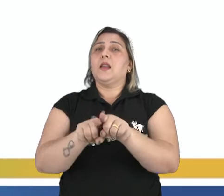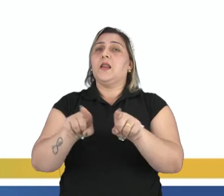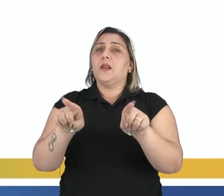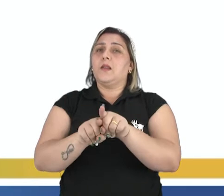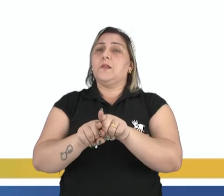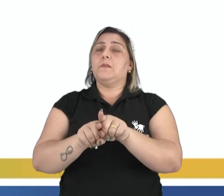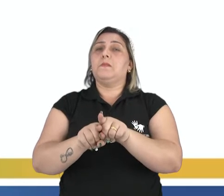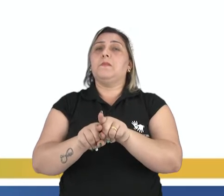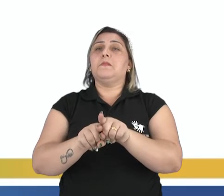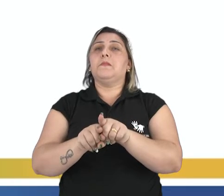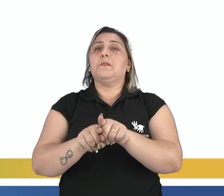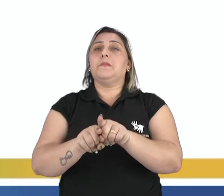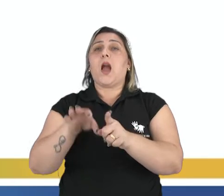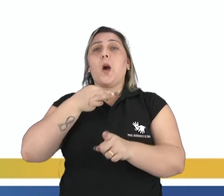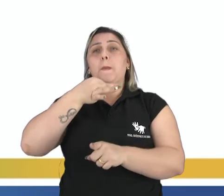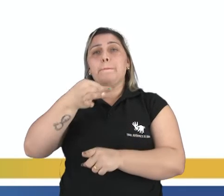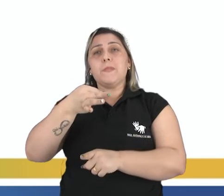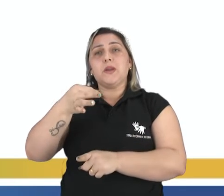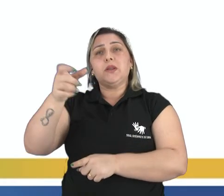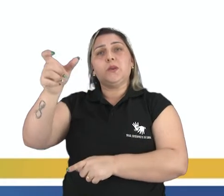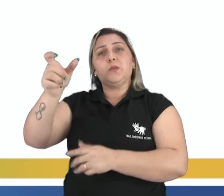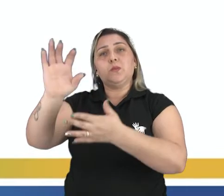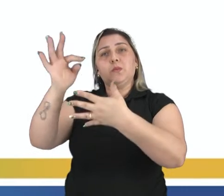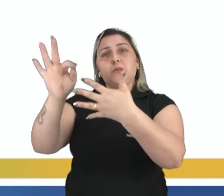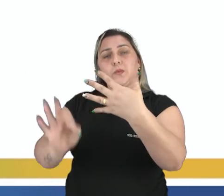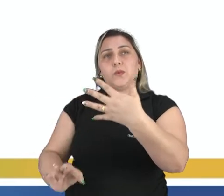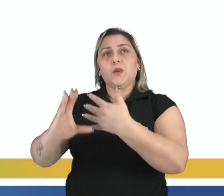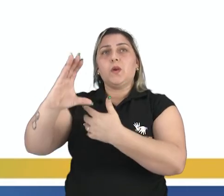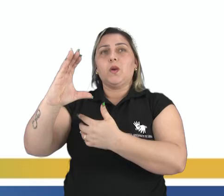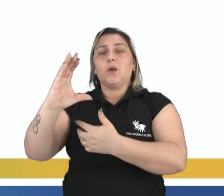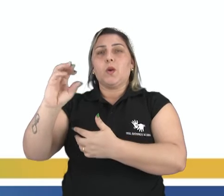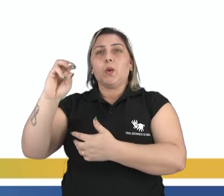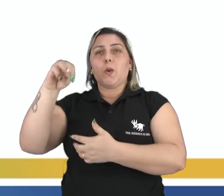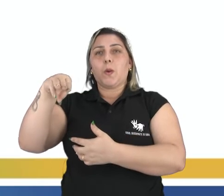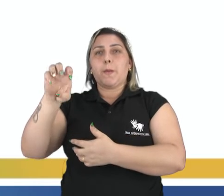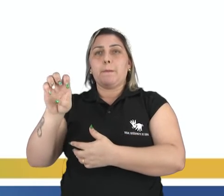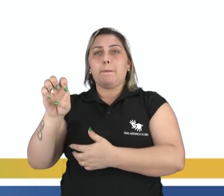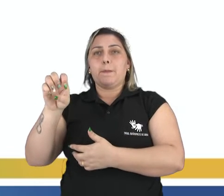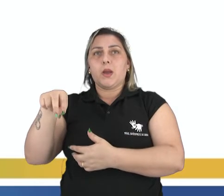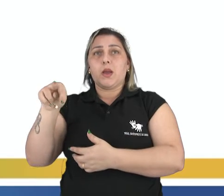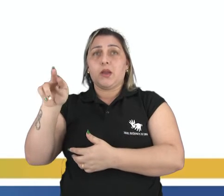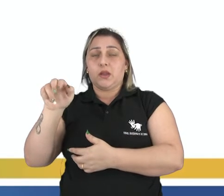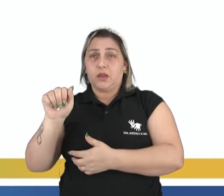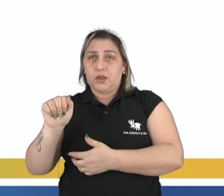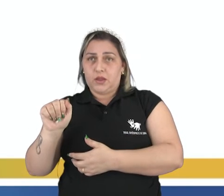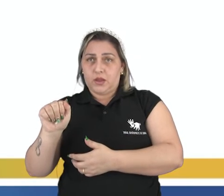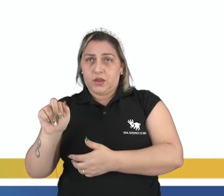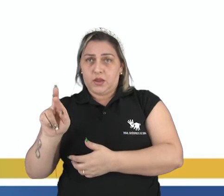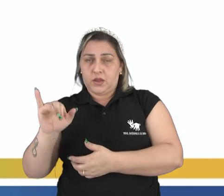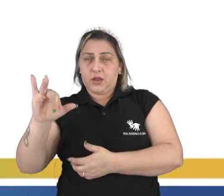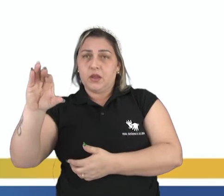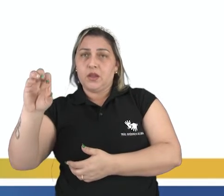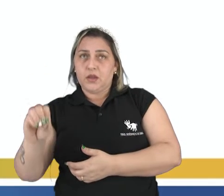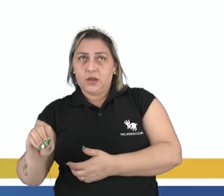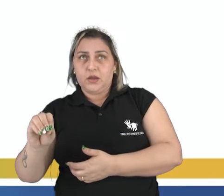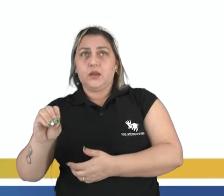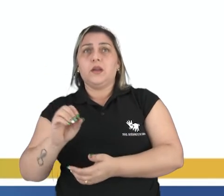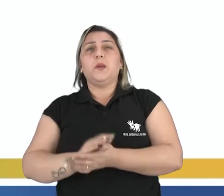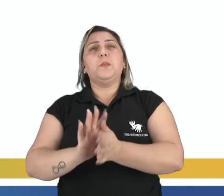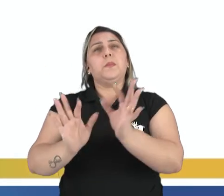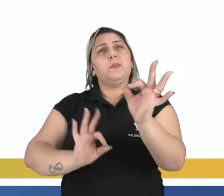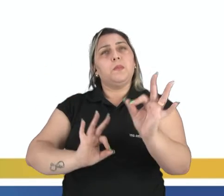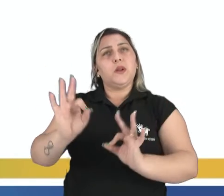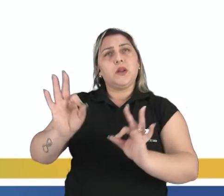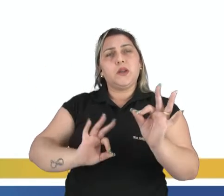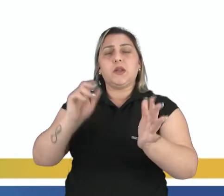o comentário, que é um gênero textual escrito ou oral, que pode ser produzido de forma espontânea, planejada, pode